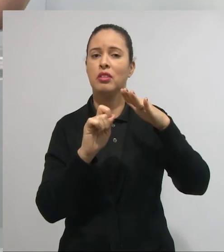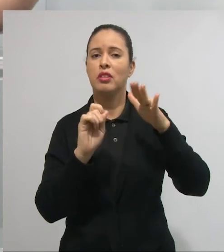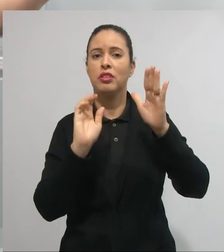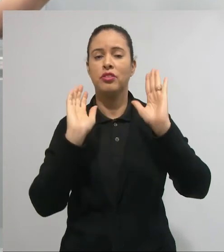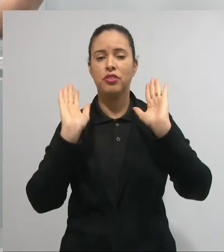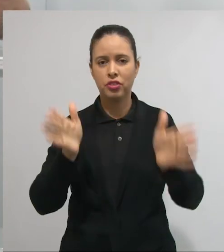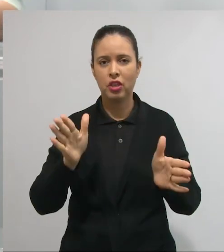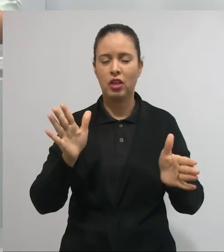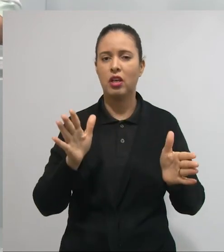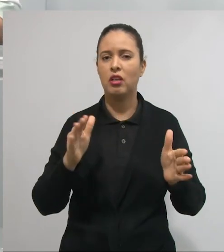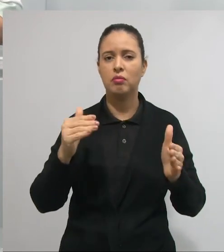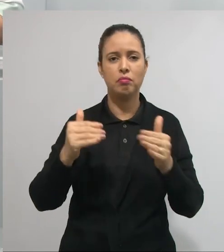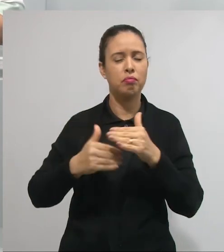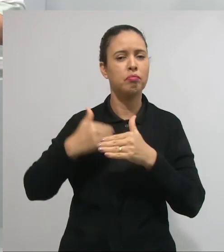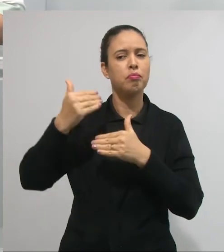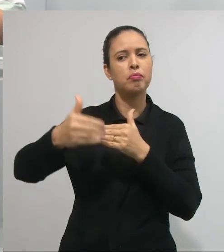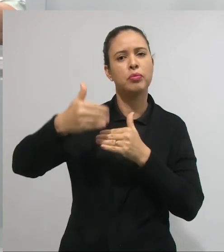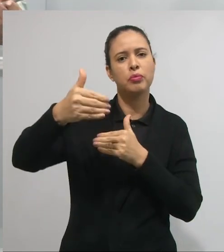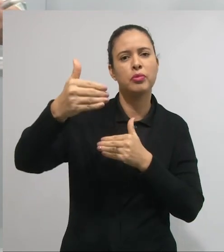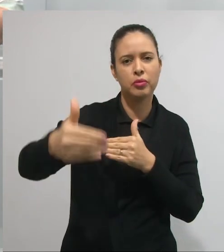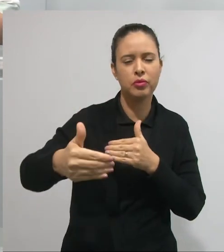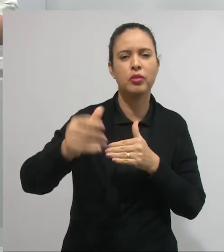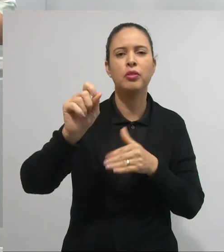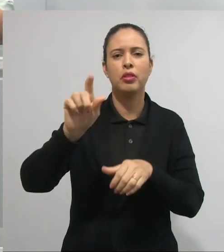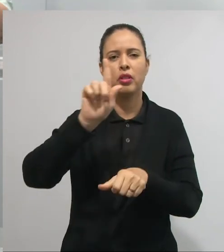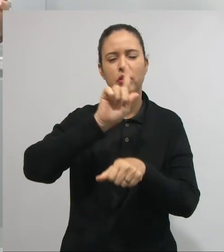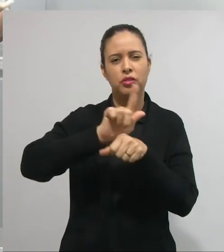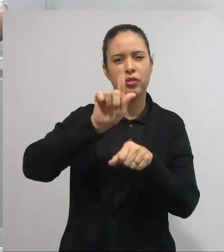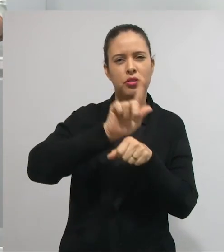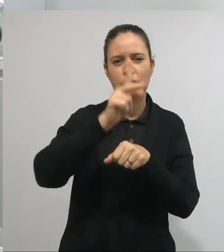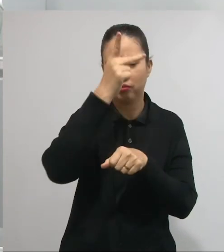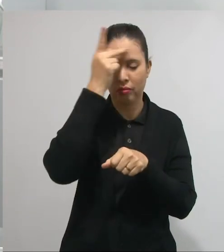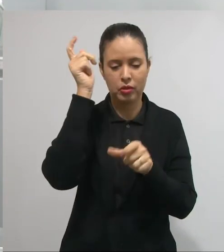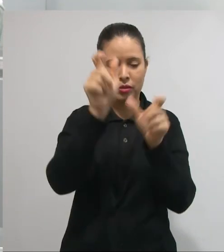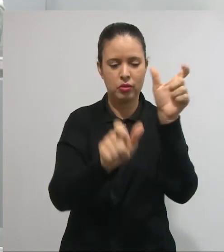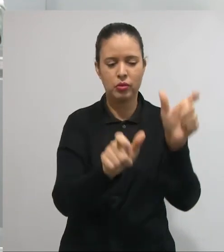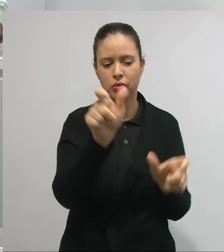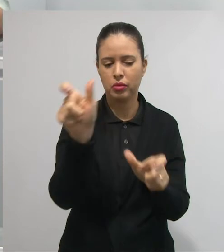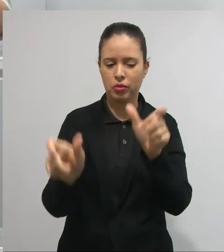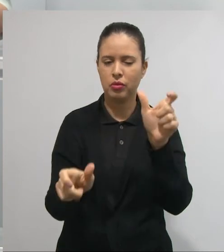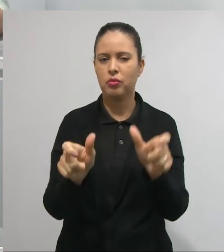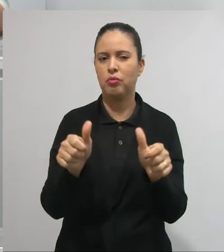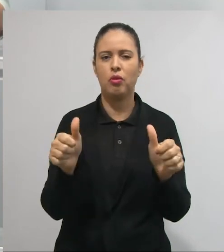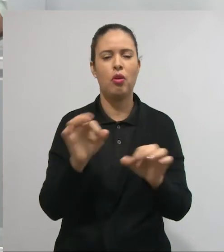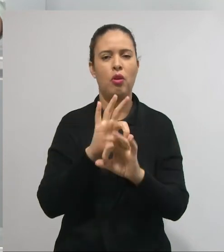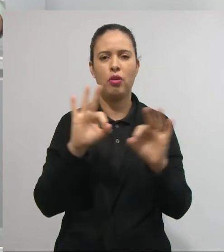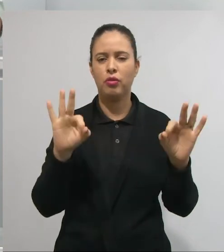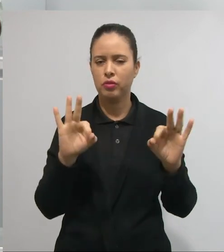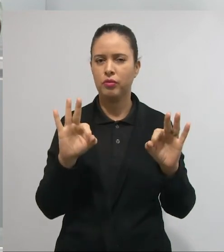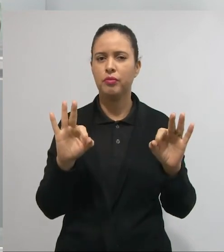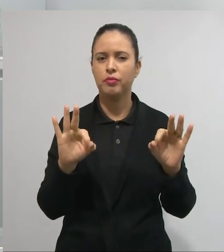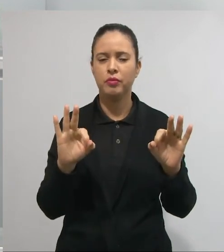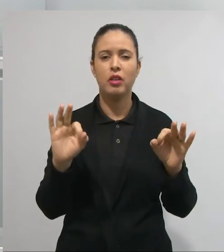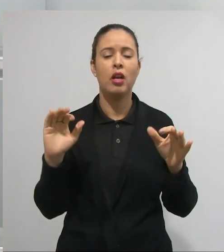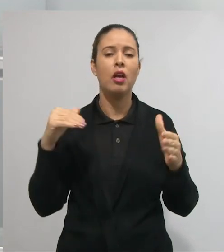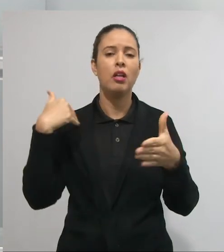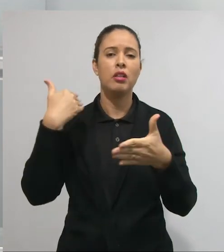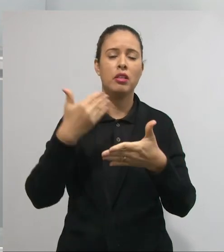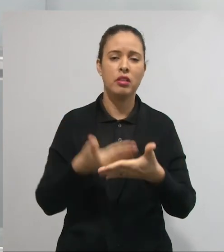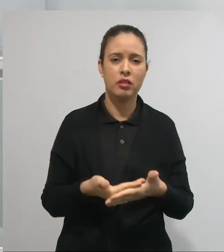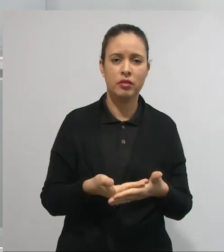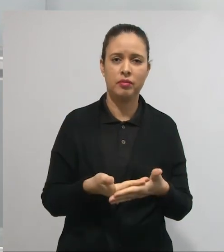ainda tratam o setor de gestão de pessoas como recursos humanos, até chegarmos em organizações